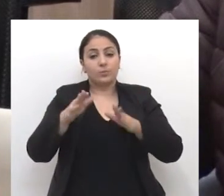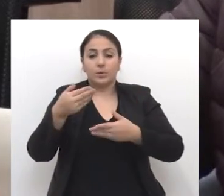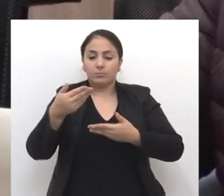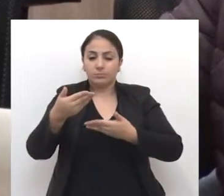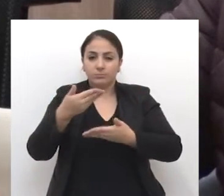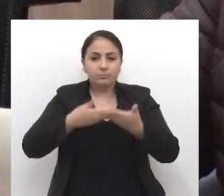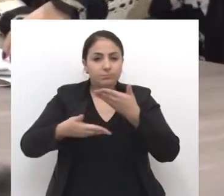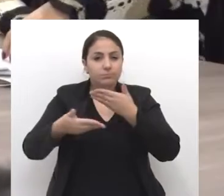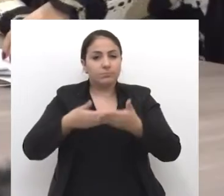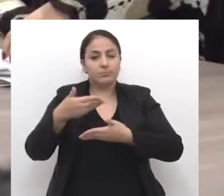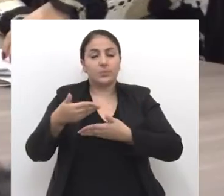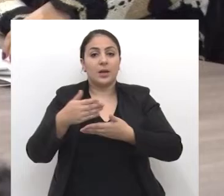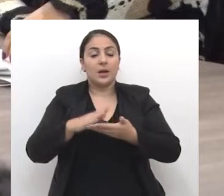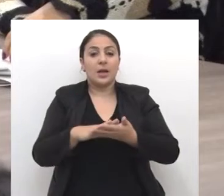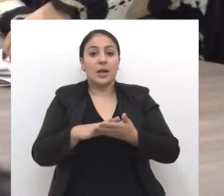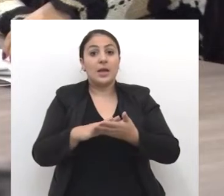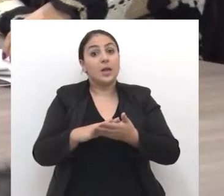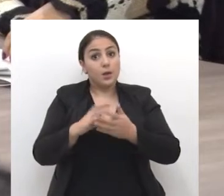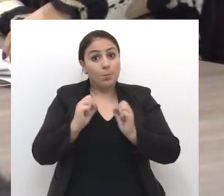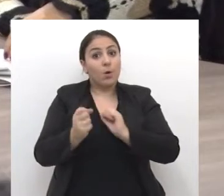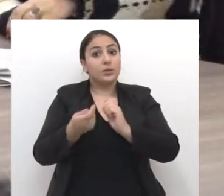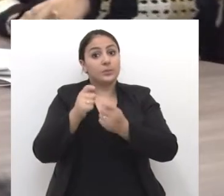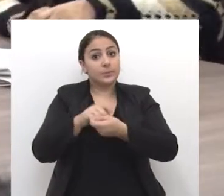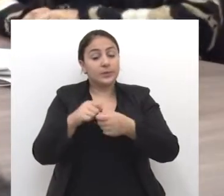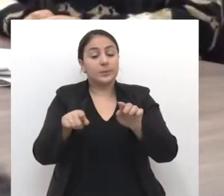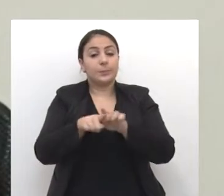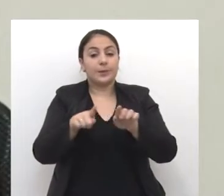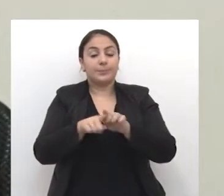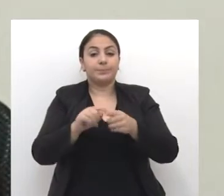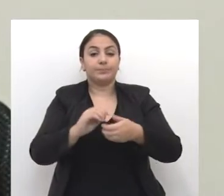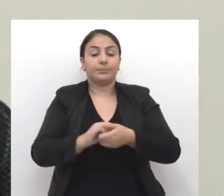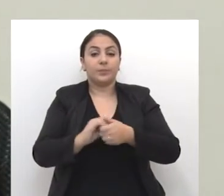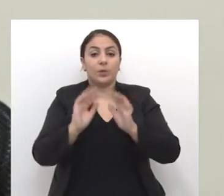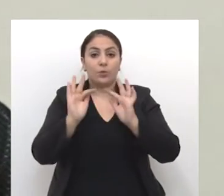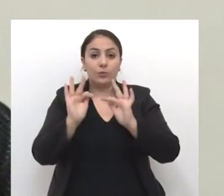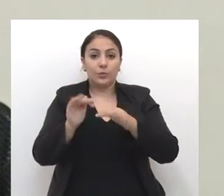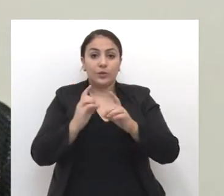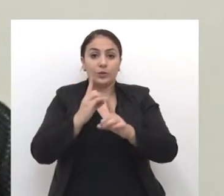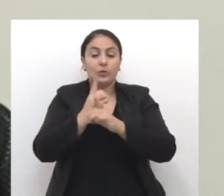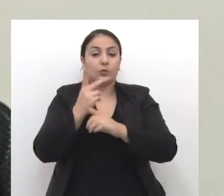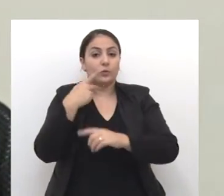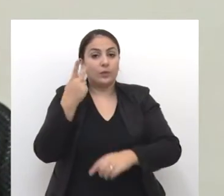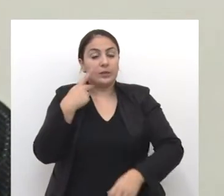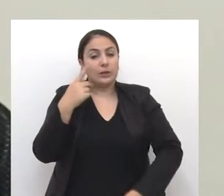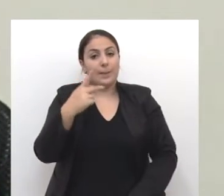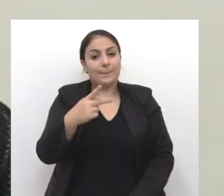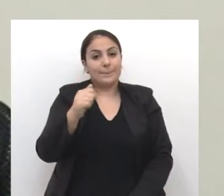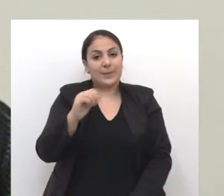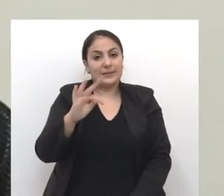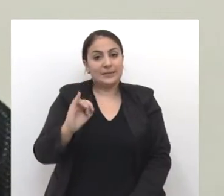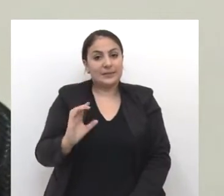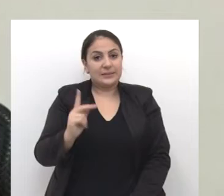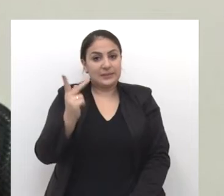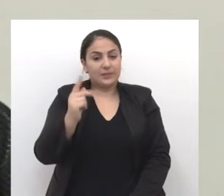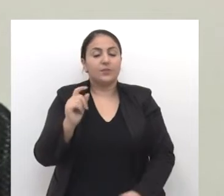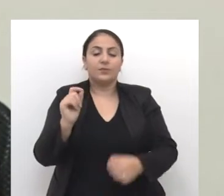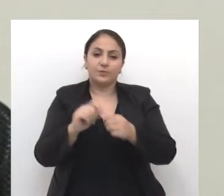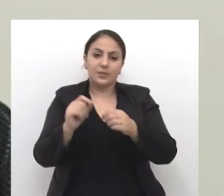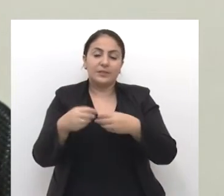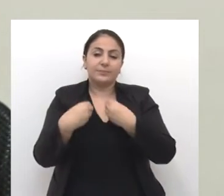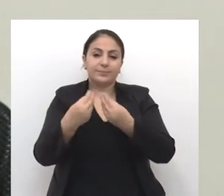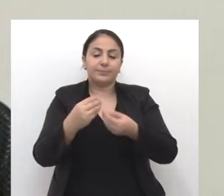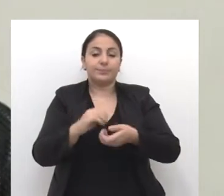o diálogo e possivelmente será adequado. Ao final do encontro, o vereador Patrick Cavalcante fez